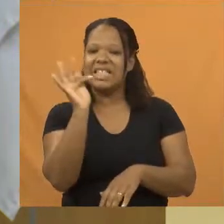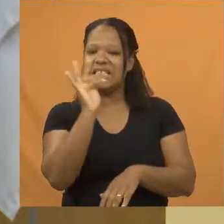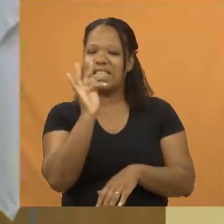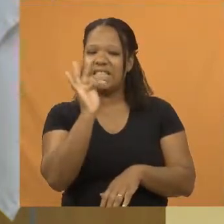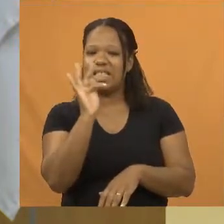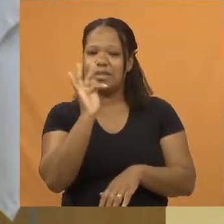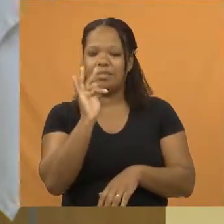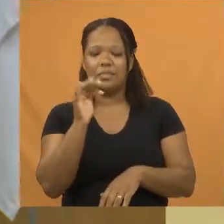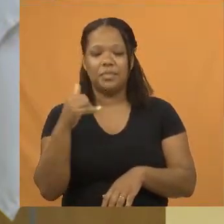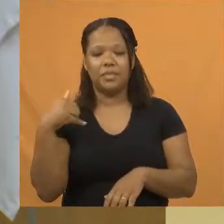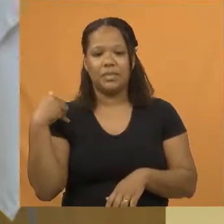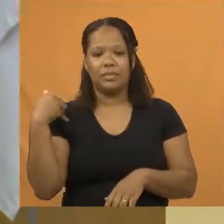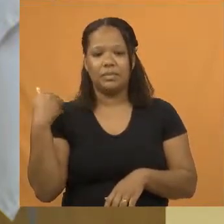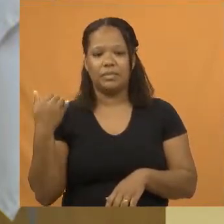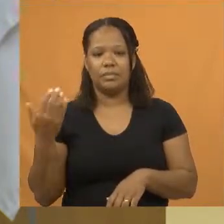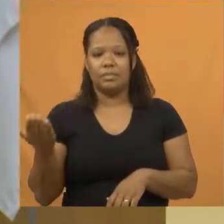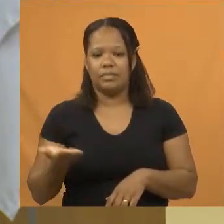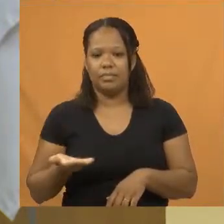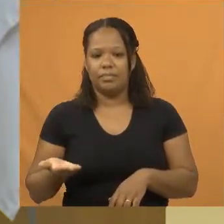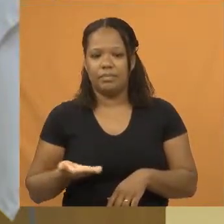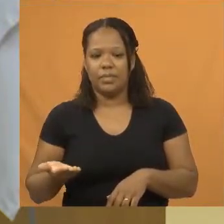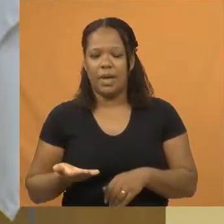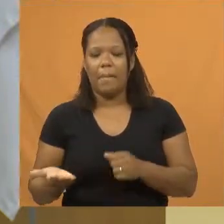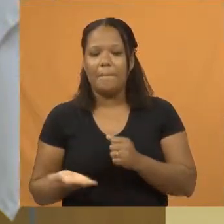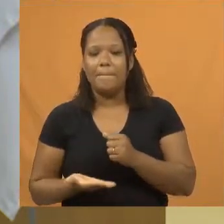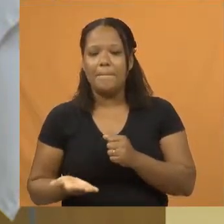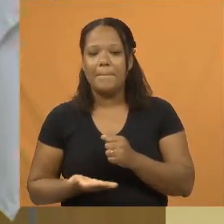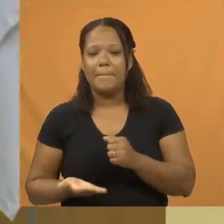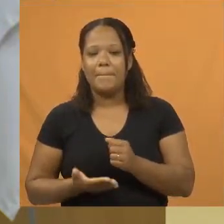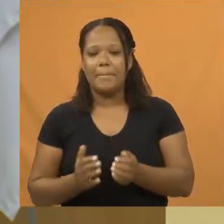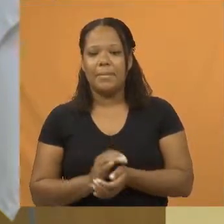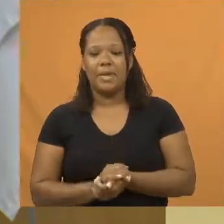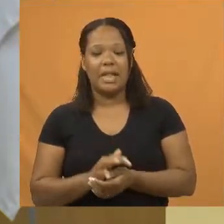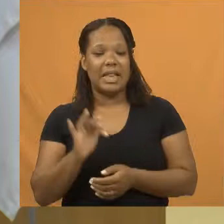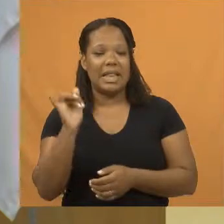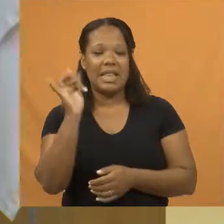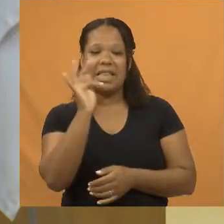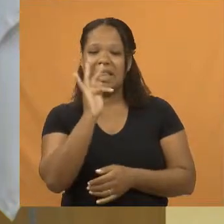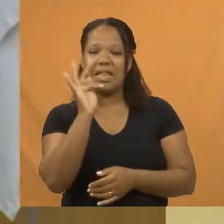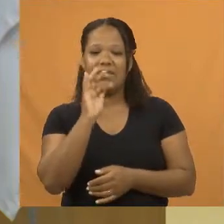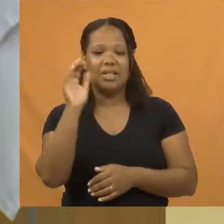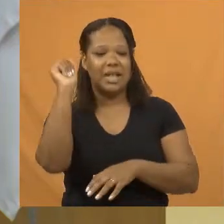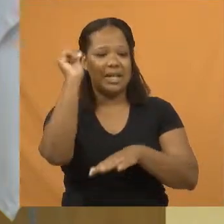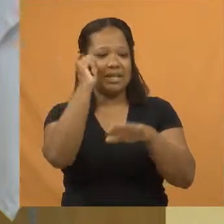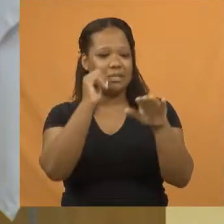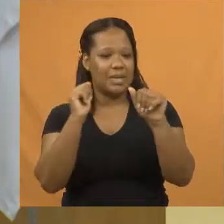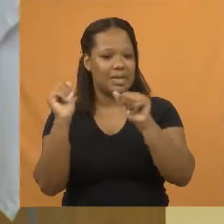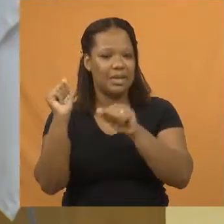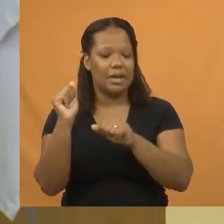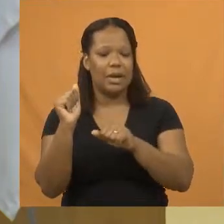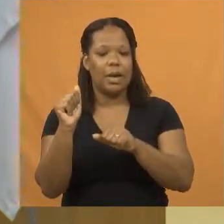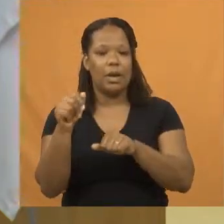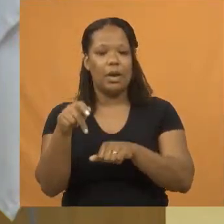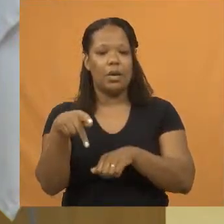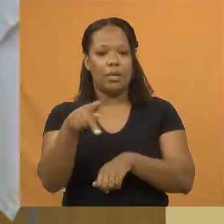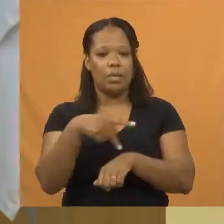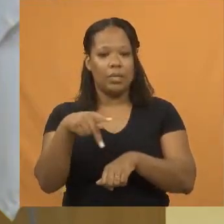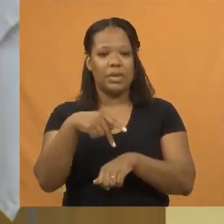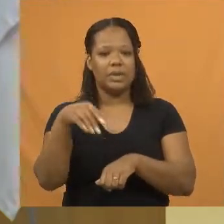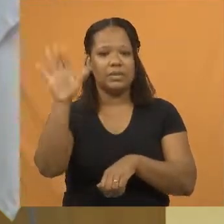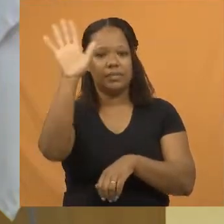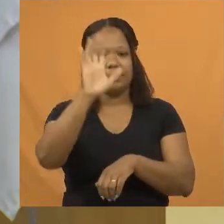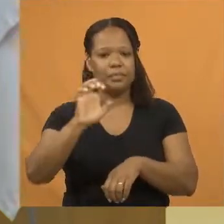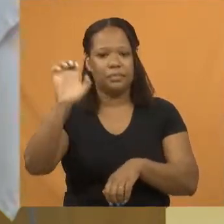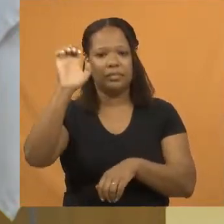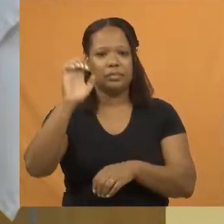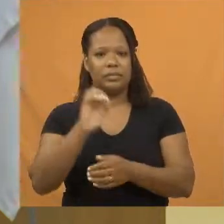se tem idade mínima. Mas é óbvio que se tem, né? Porque na França, na Espanha, nos países europeus, as pessoas começam a